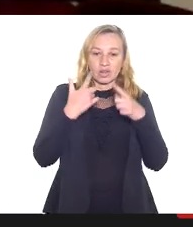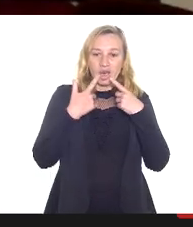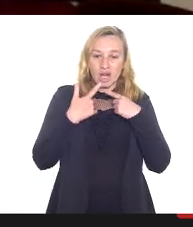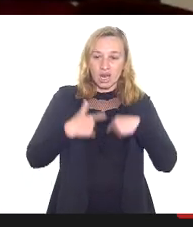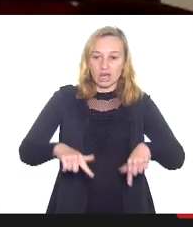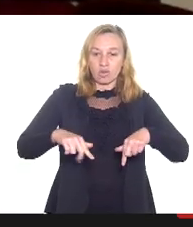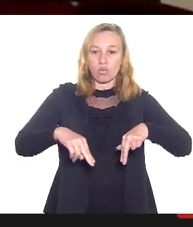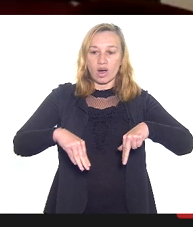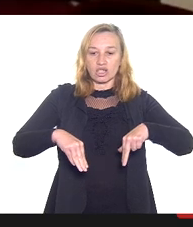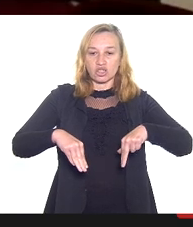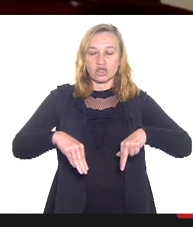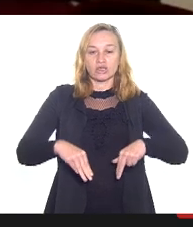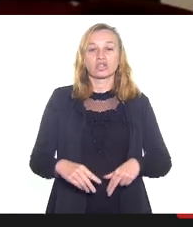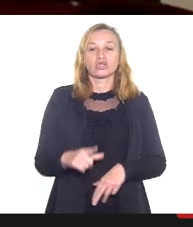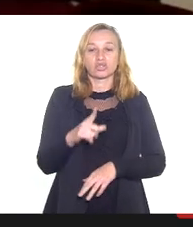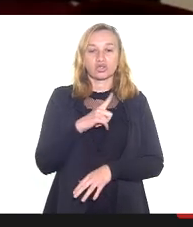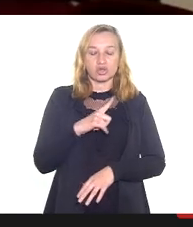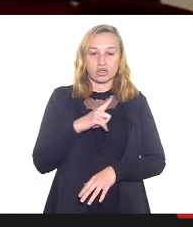linguagens, nós tivemos